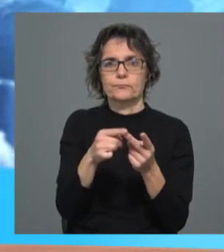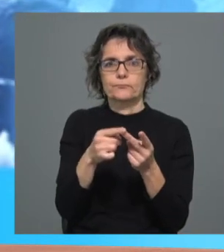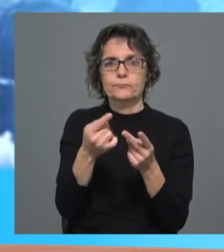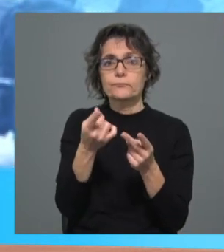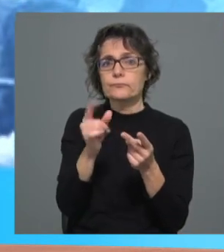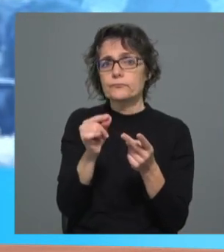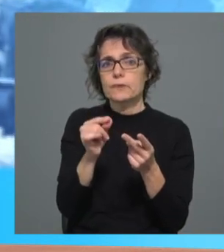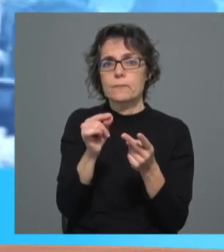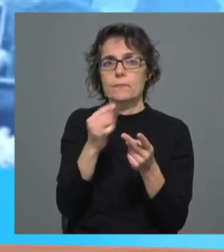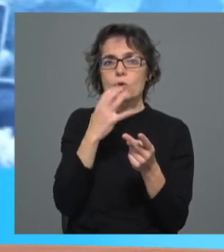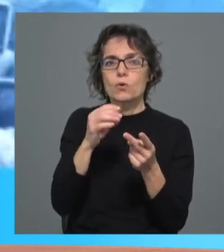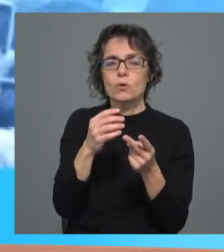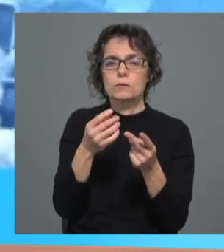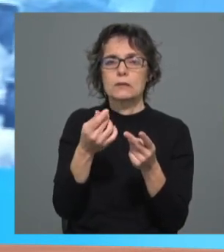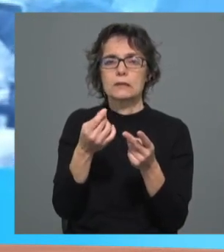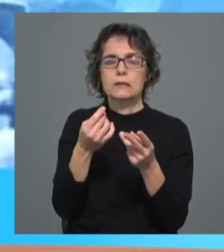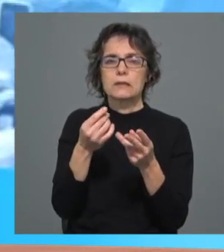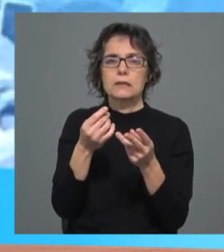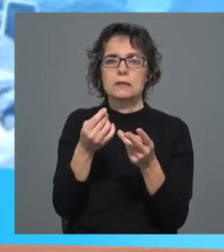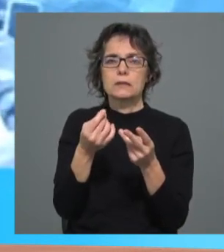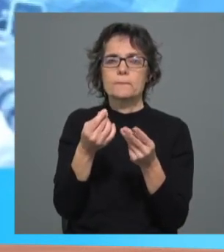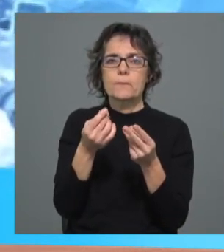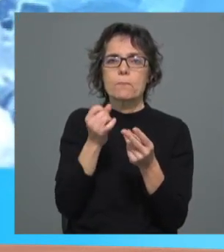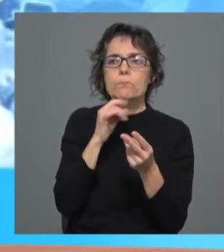de dar gosto às coisas,